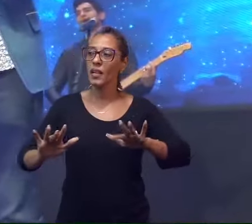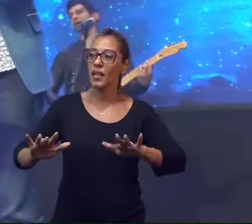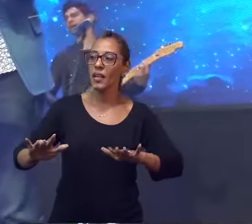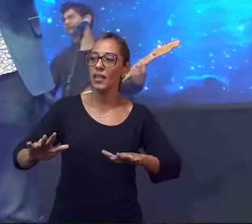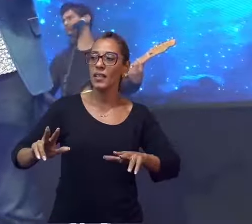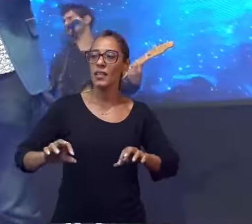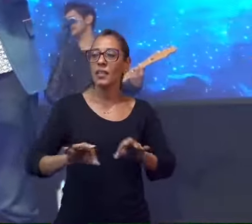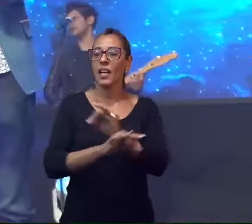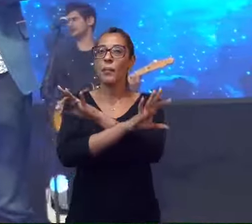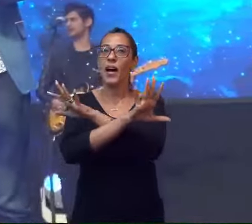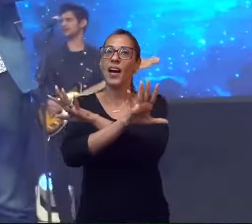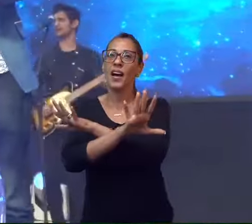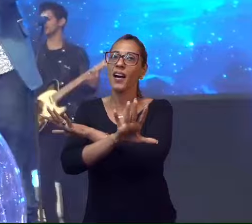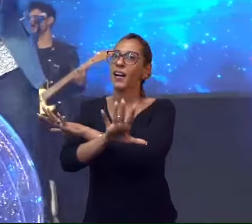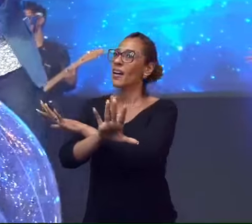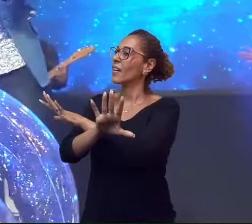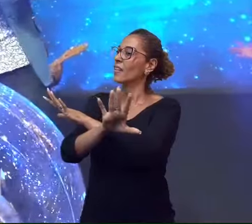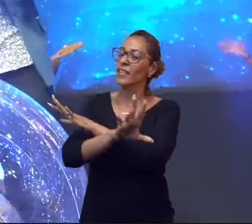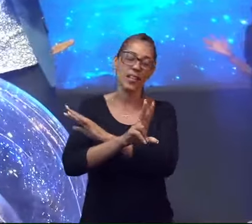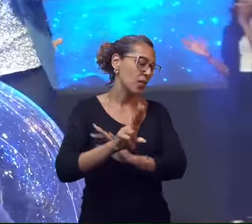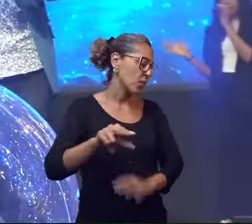no lugarás